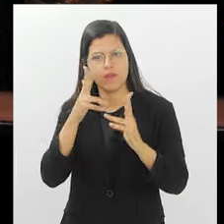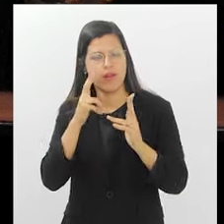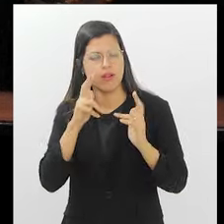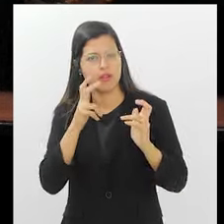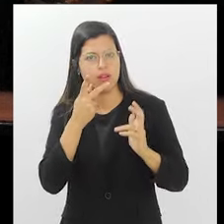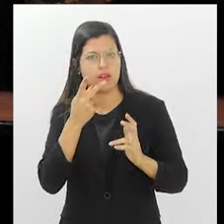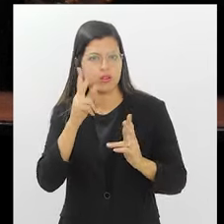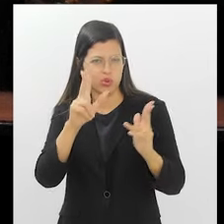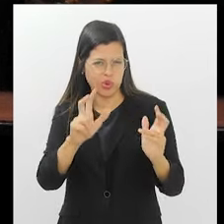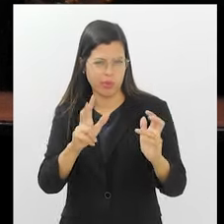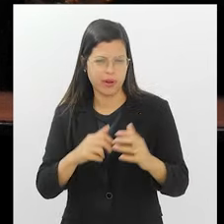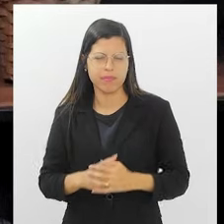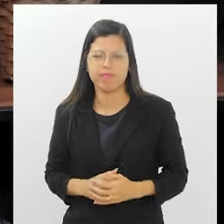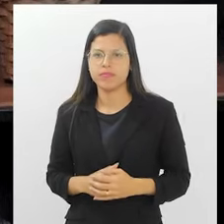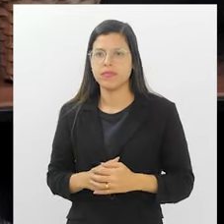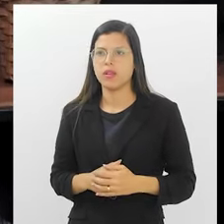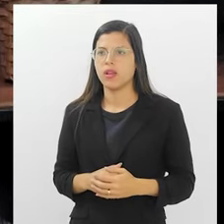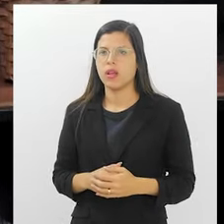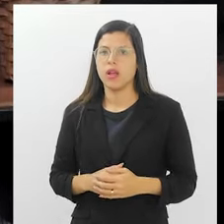sobre ele.